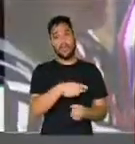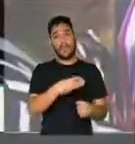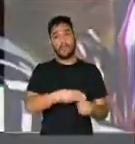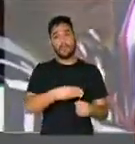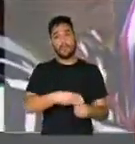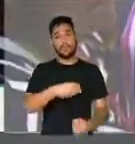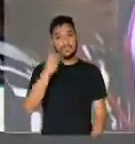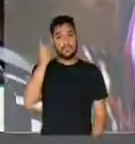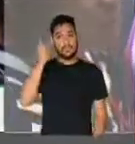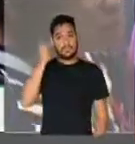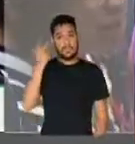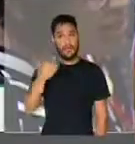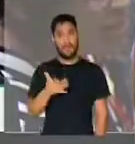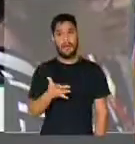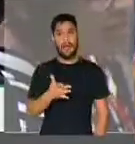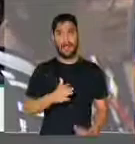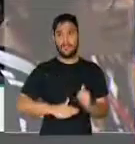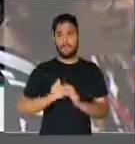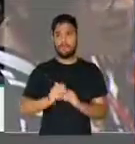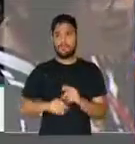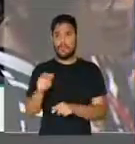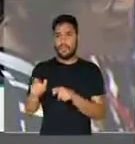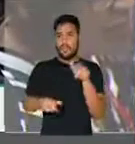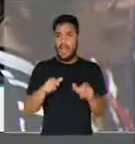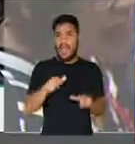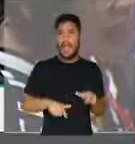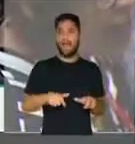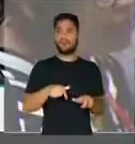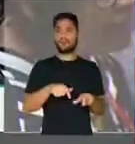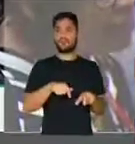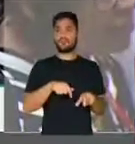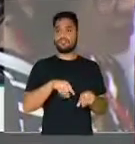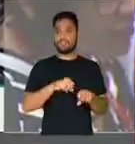São Paulo, onde profissionais de educação foram